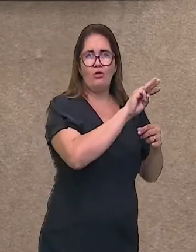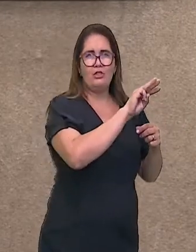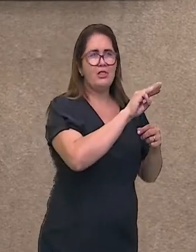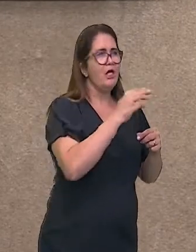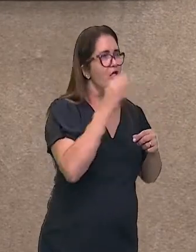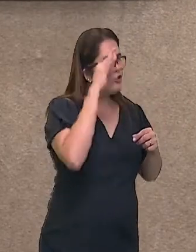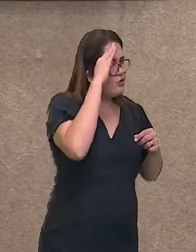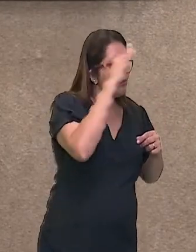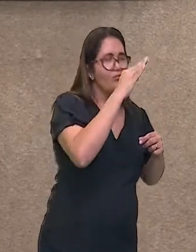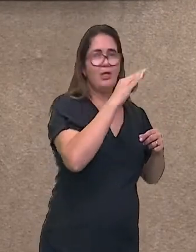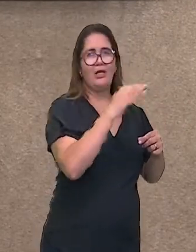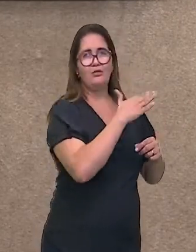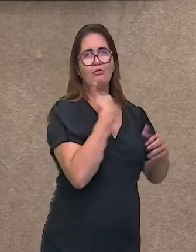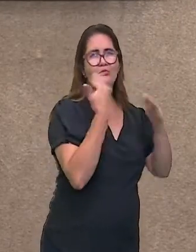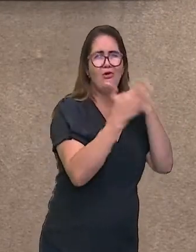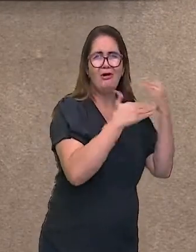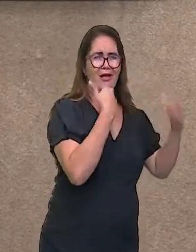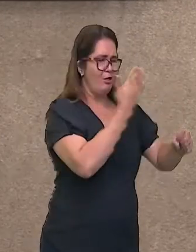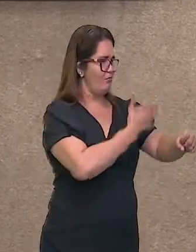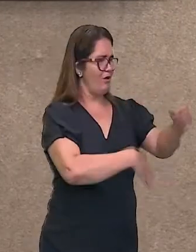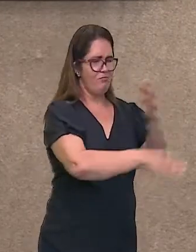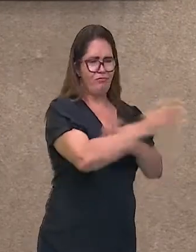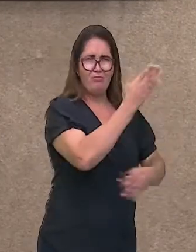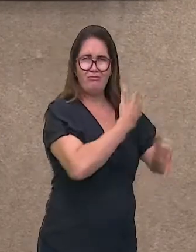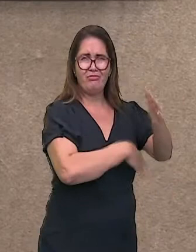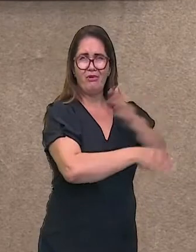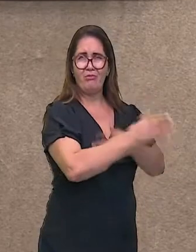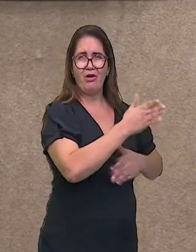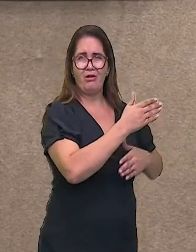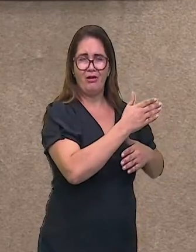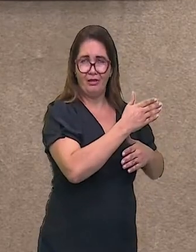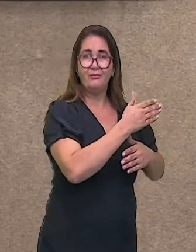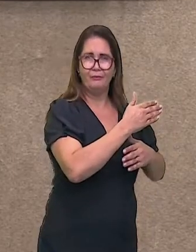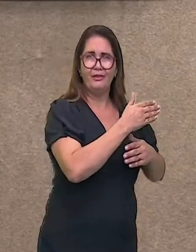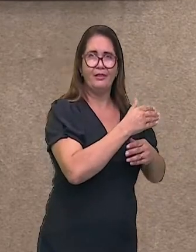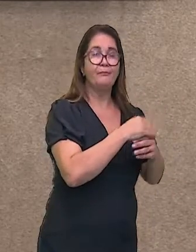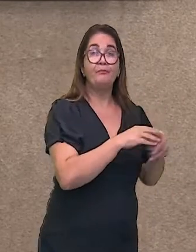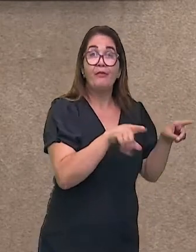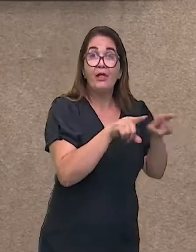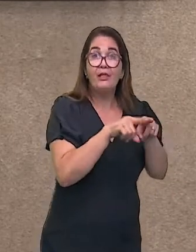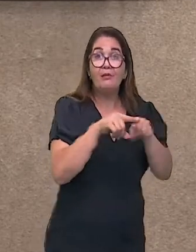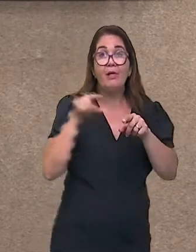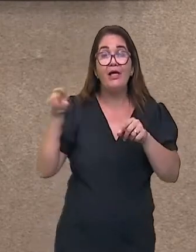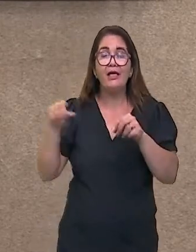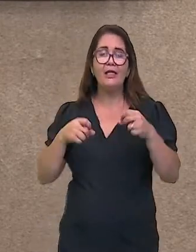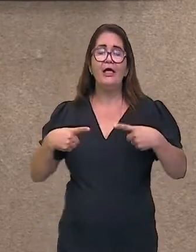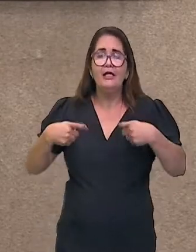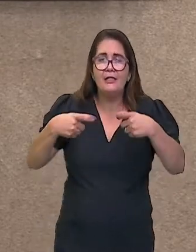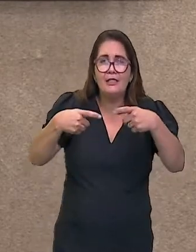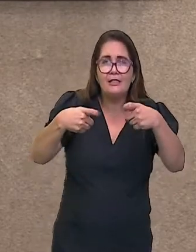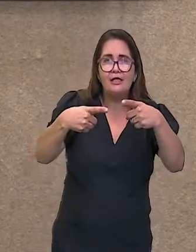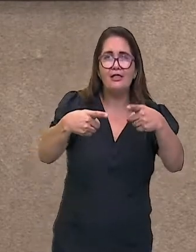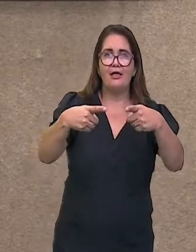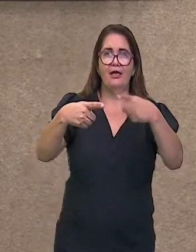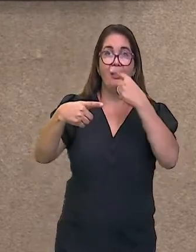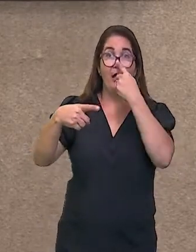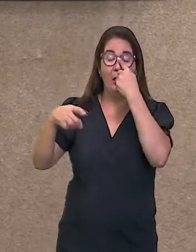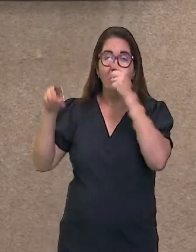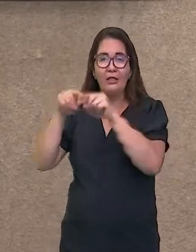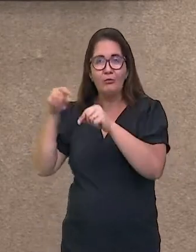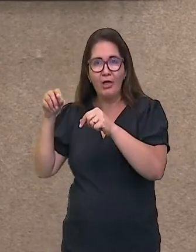oriental, os alemães conseguiram impor pesadas derrotas aos russos em batalhas como a de